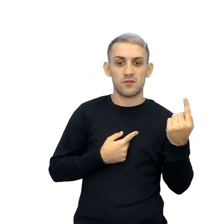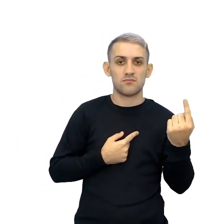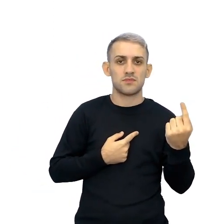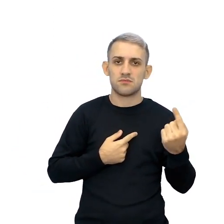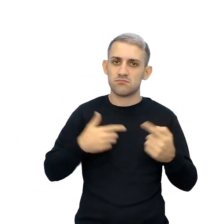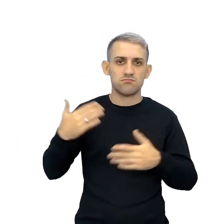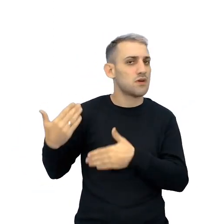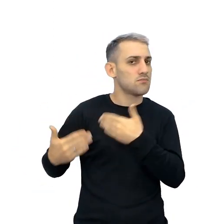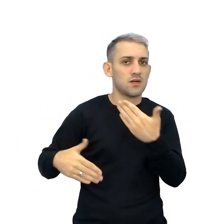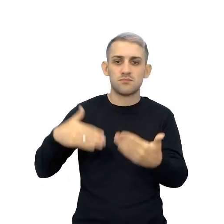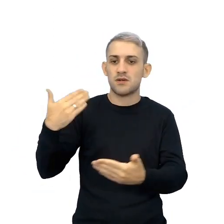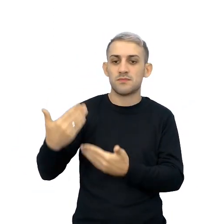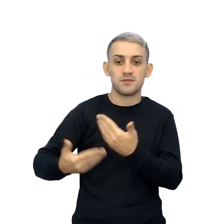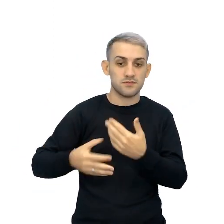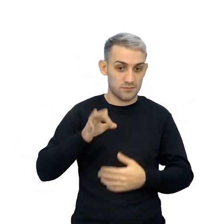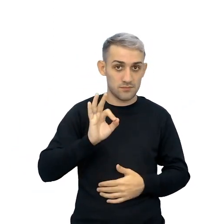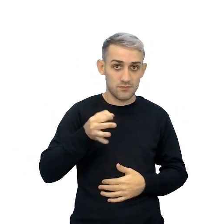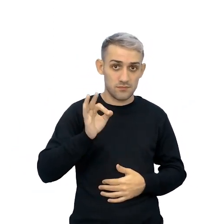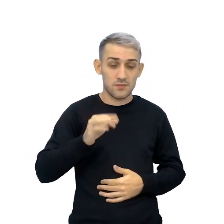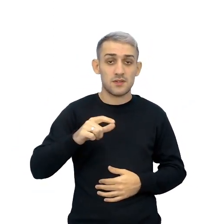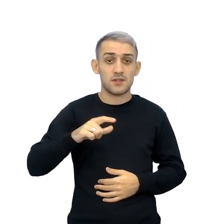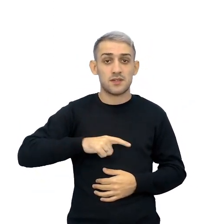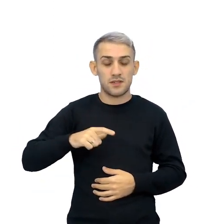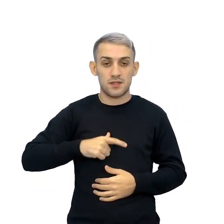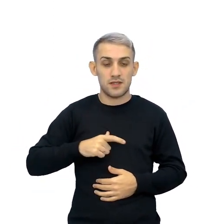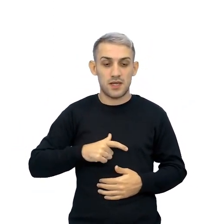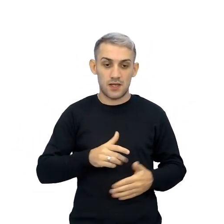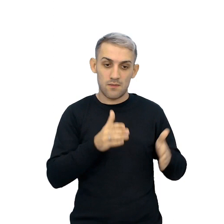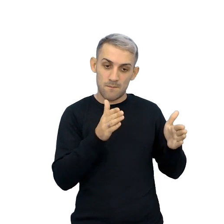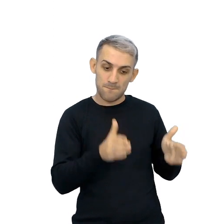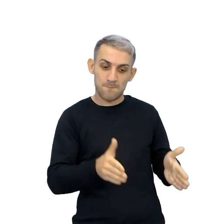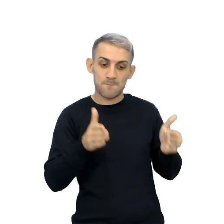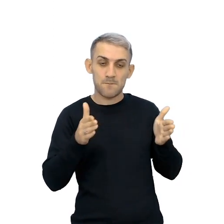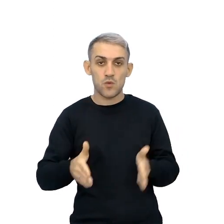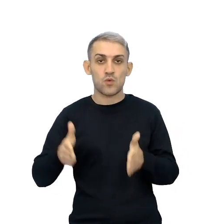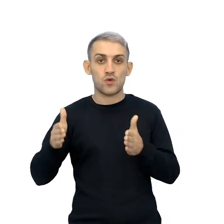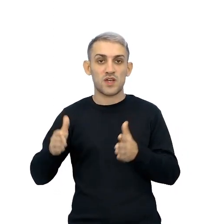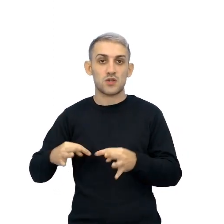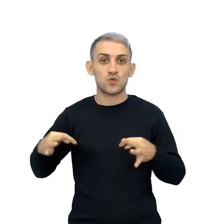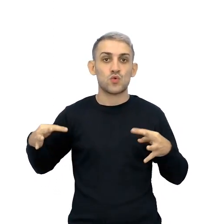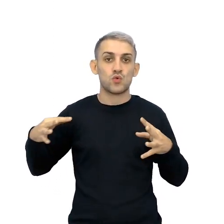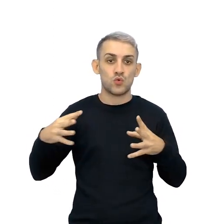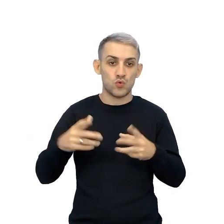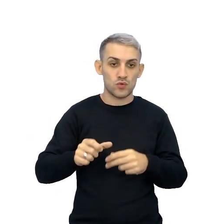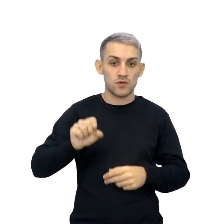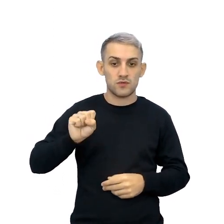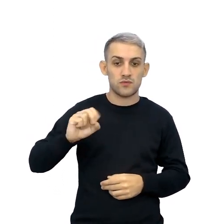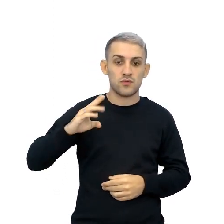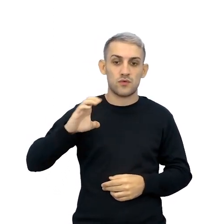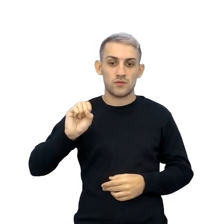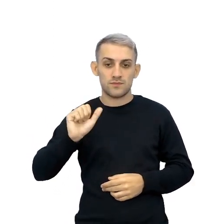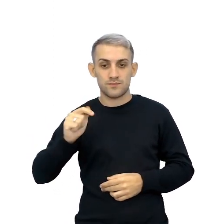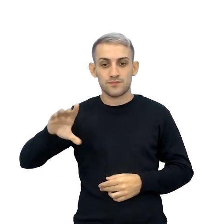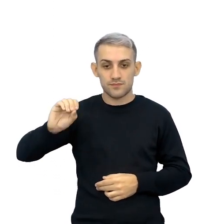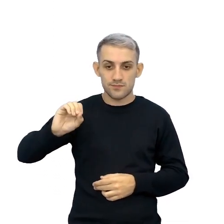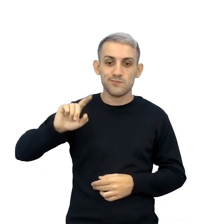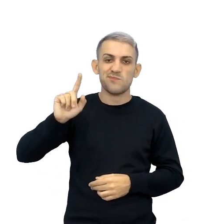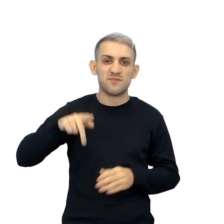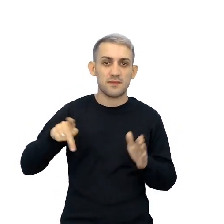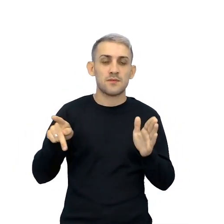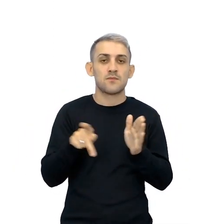assim sucessivamente. Então, esse processo todo de sucessão é um processo